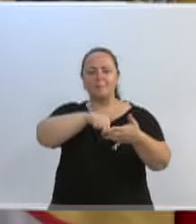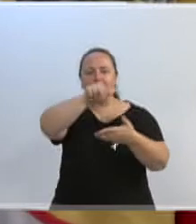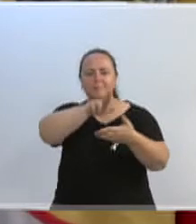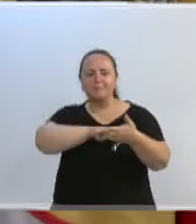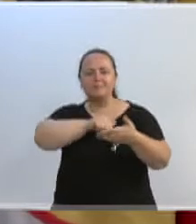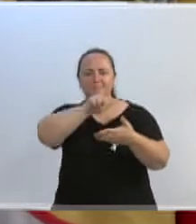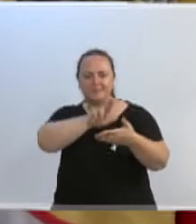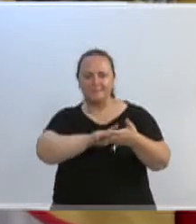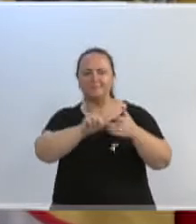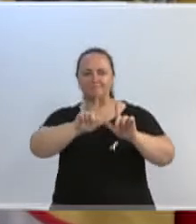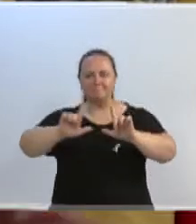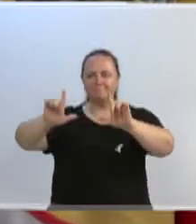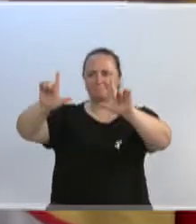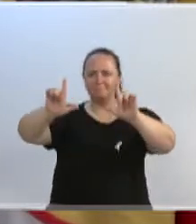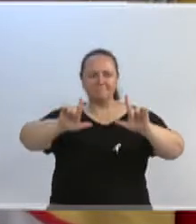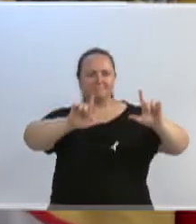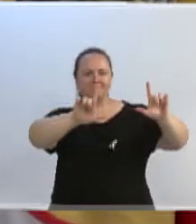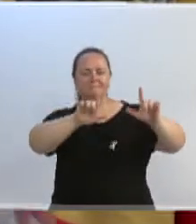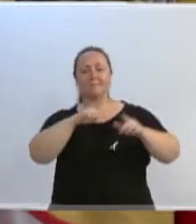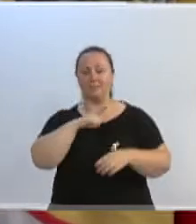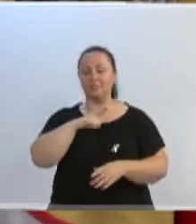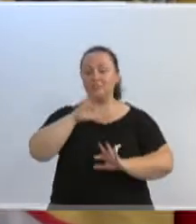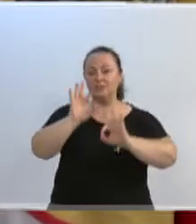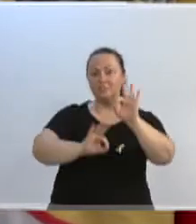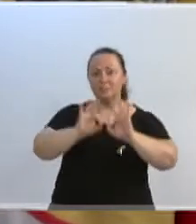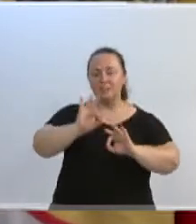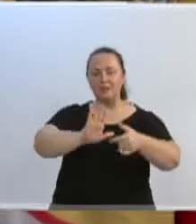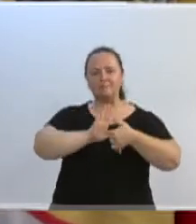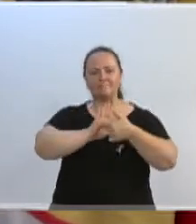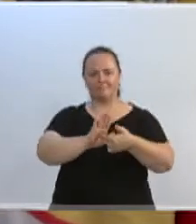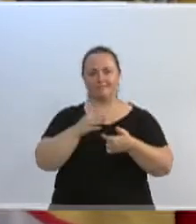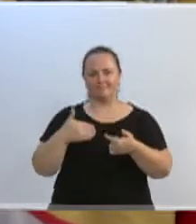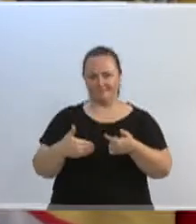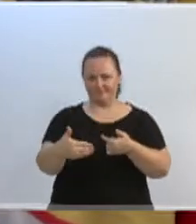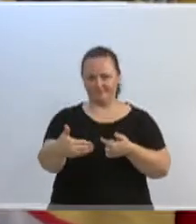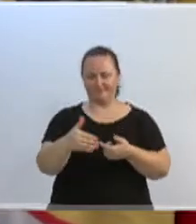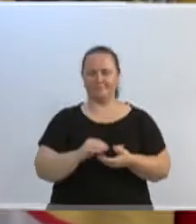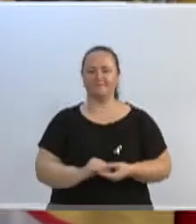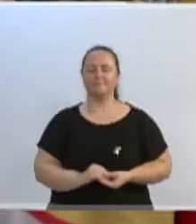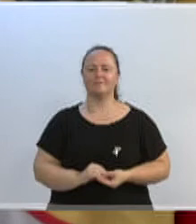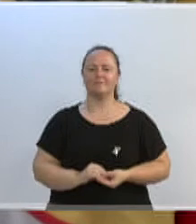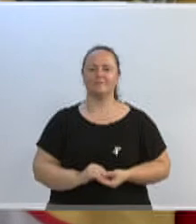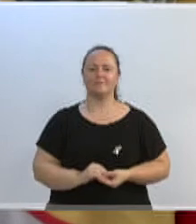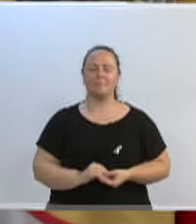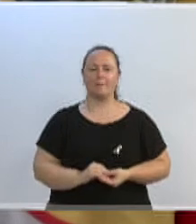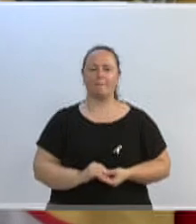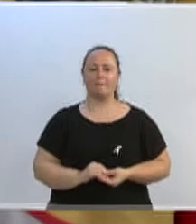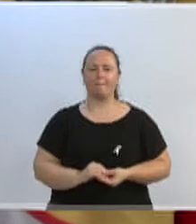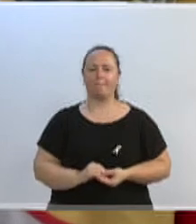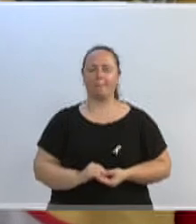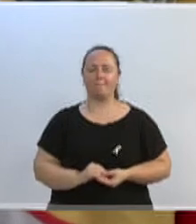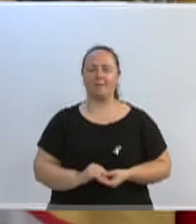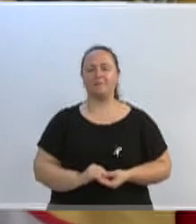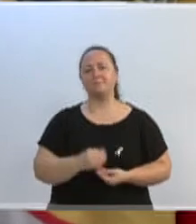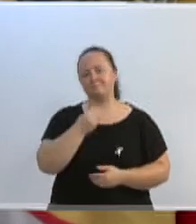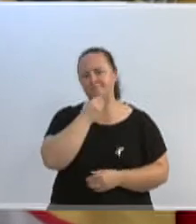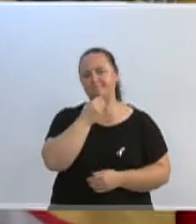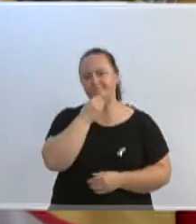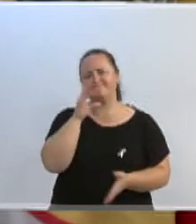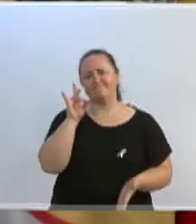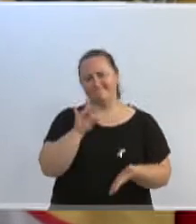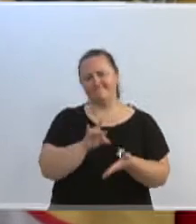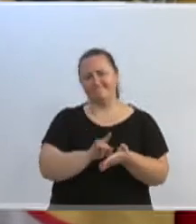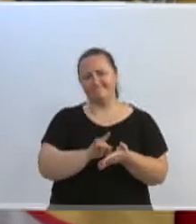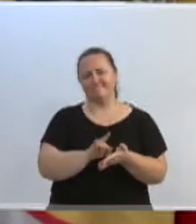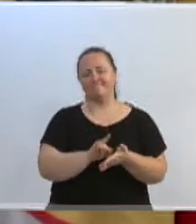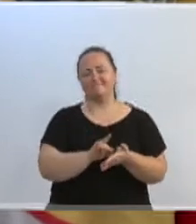programado uma exposição aqui no hall de entrada, onde ele, com certeza, ia